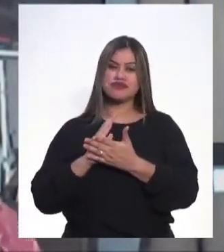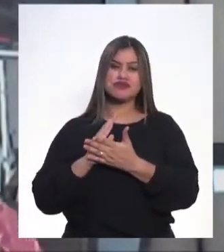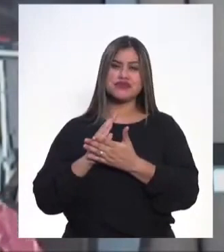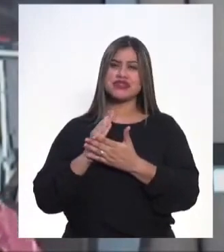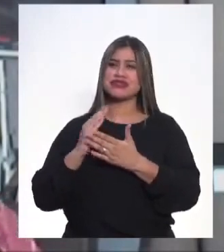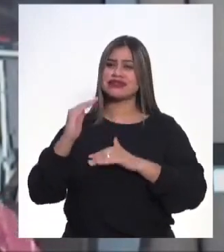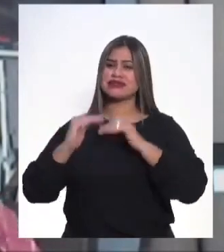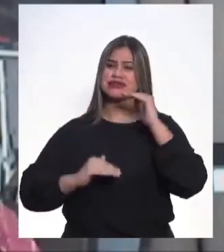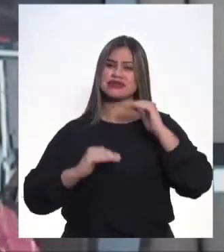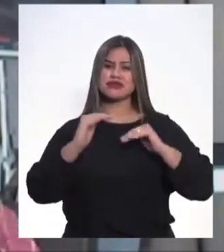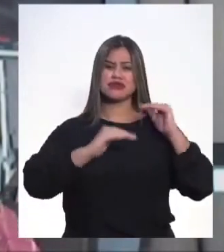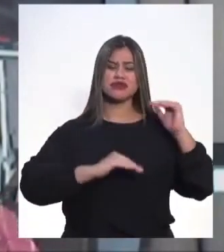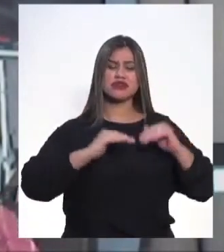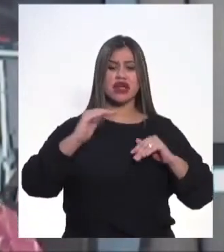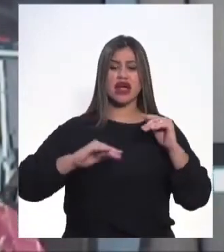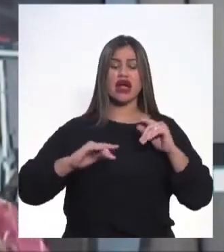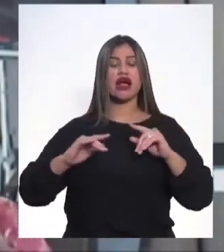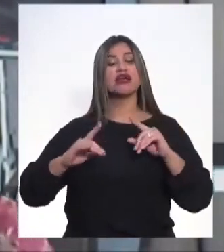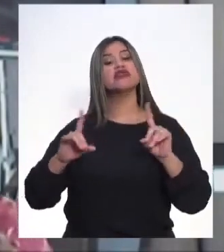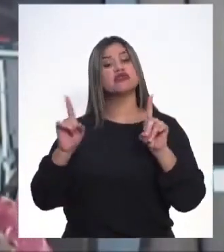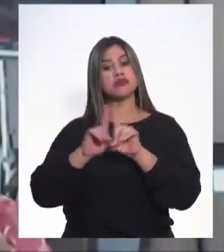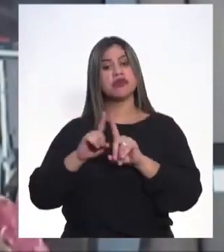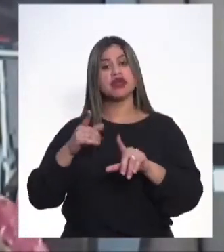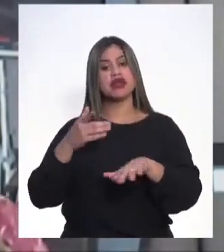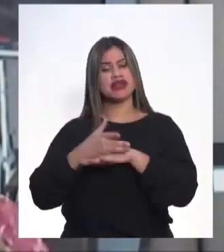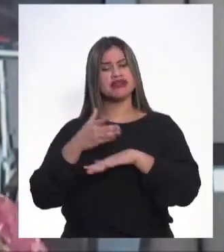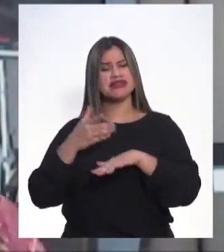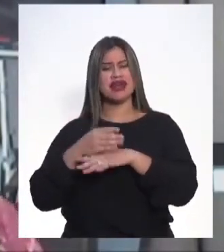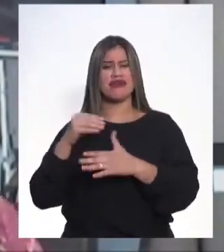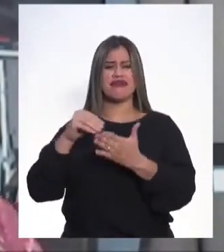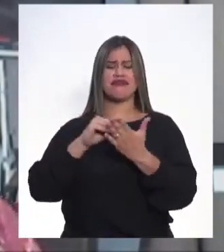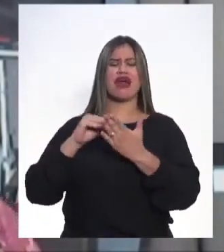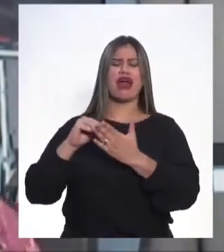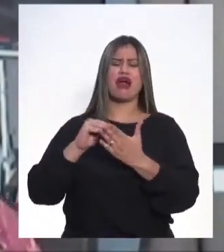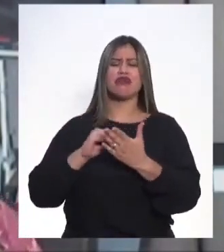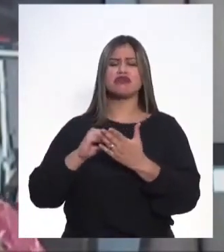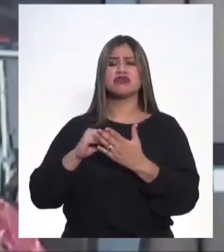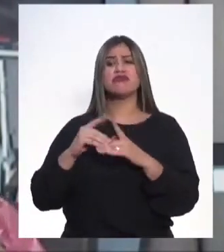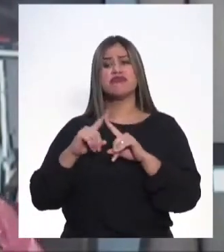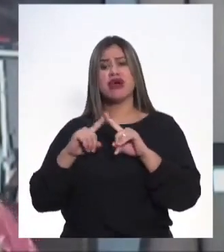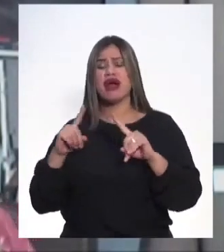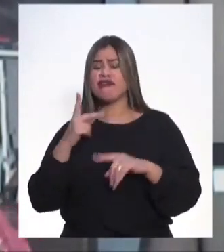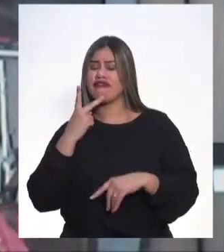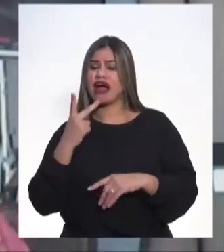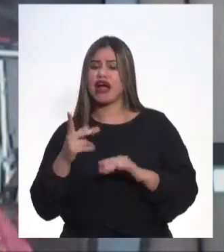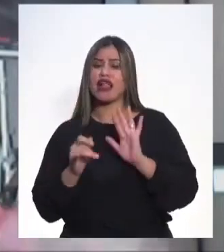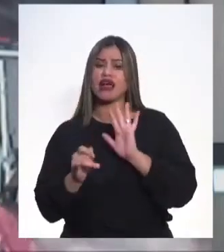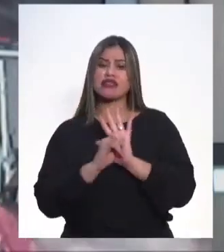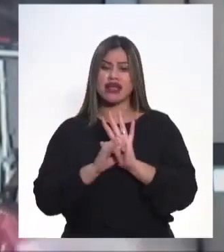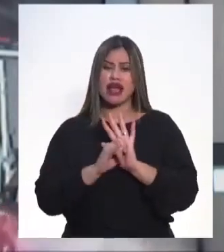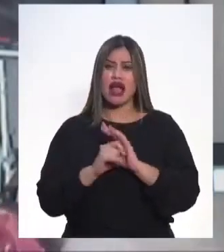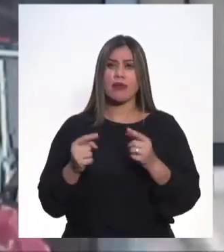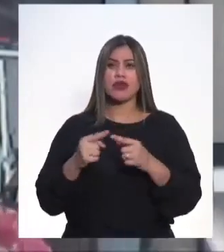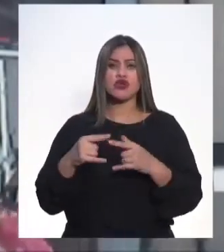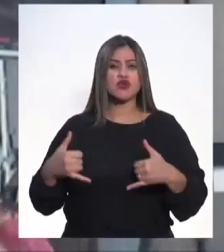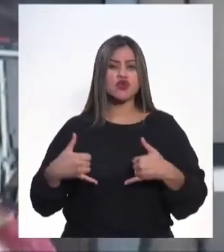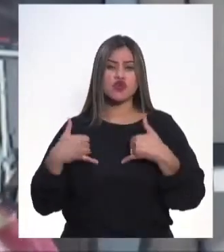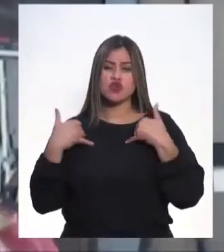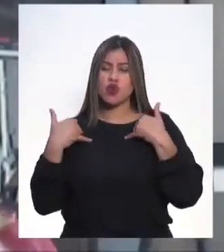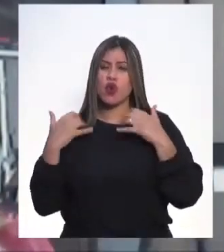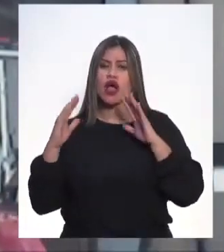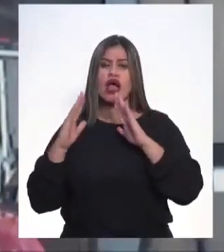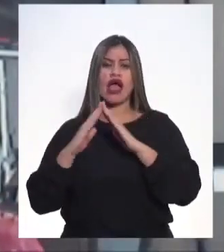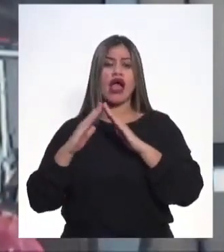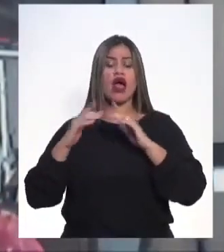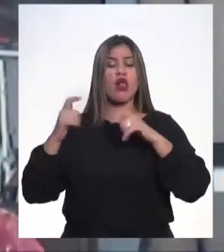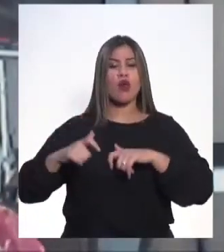mas também fala sobre a nossa identidade, o orgulho de sermos da periferia, ou o orgulho de sermos do Nordeste ou